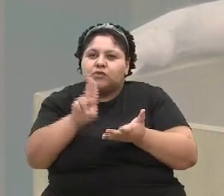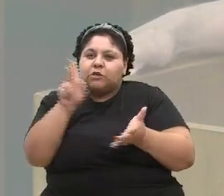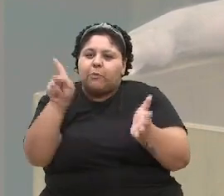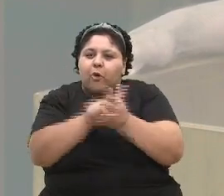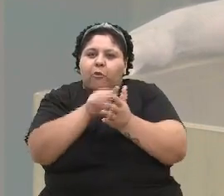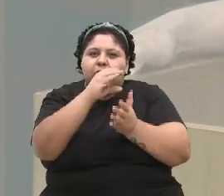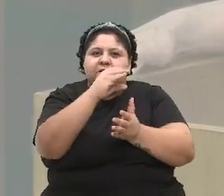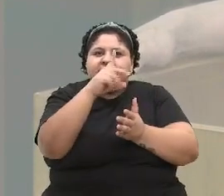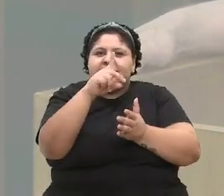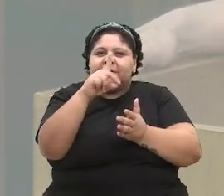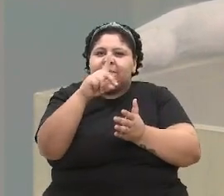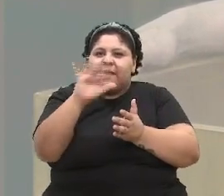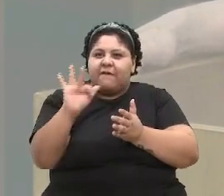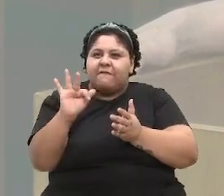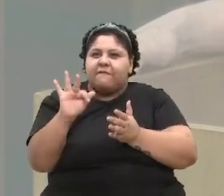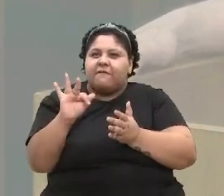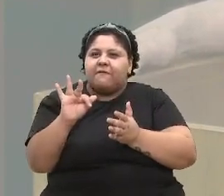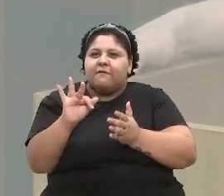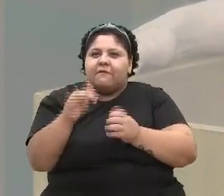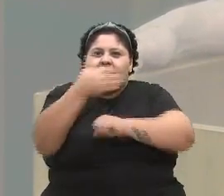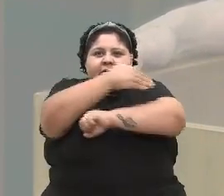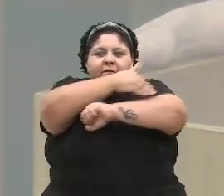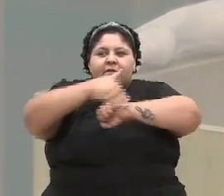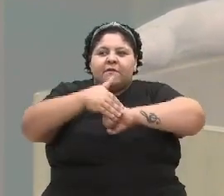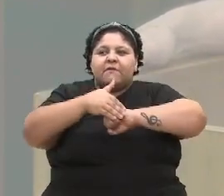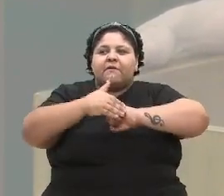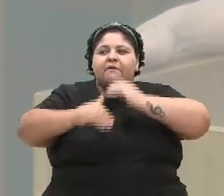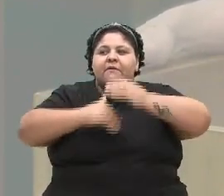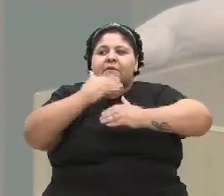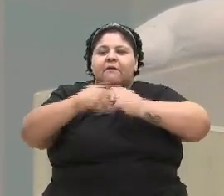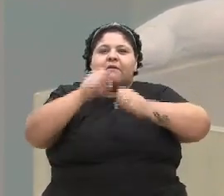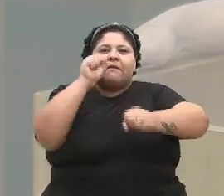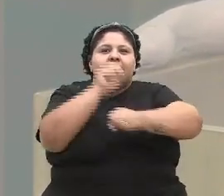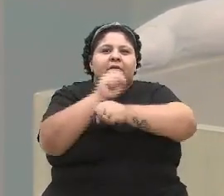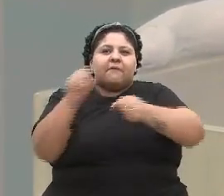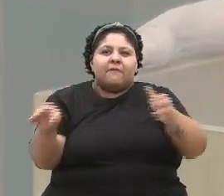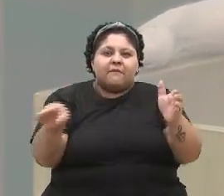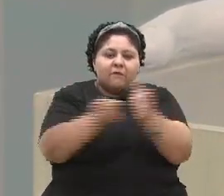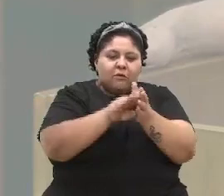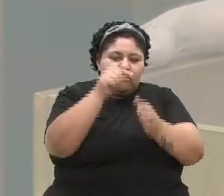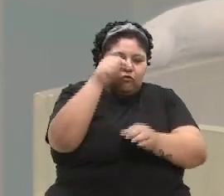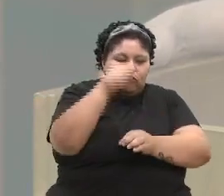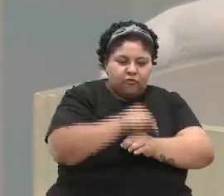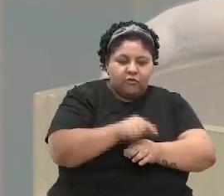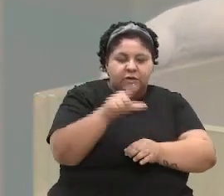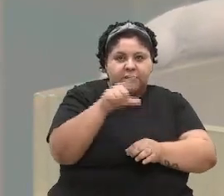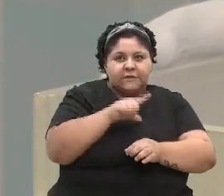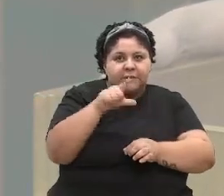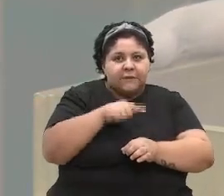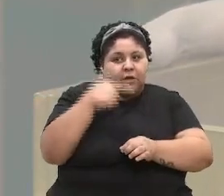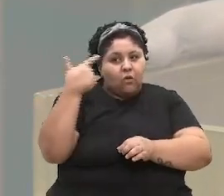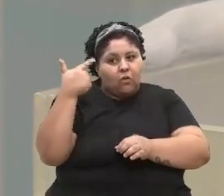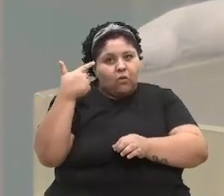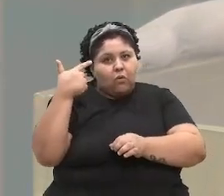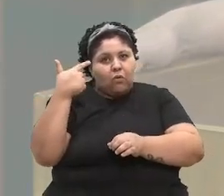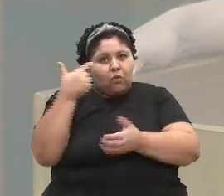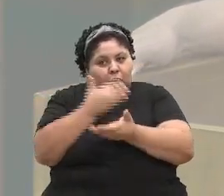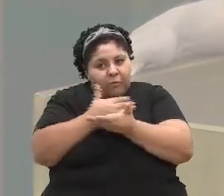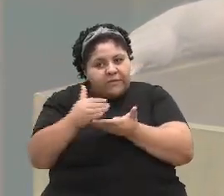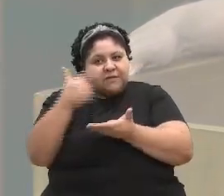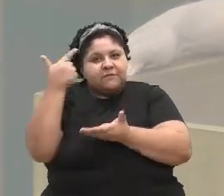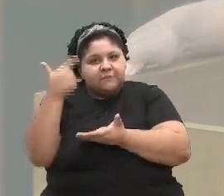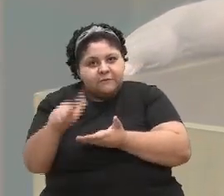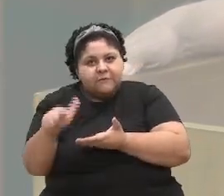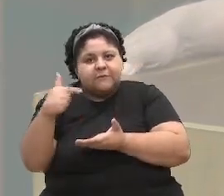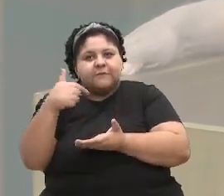aposto. Os asfaltos, quando a gente espera chegar no fundo, tem que recomeçar do zero depois. Aí